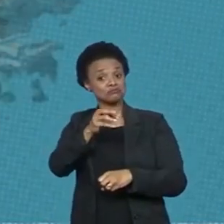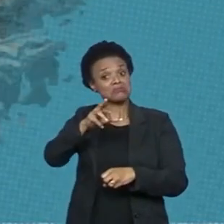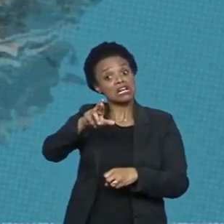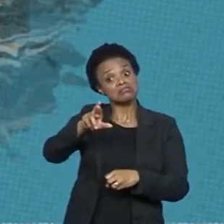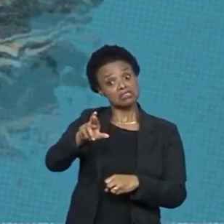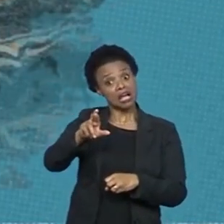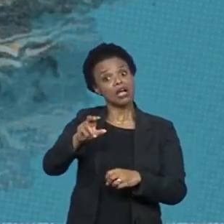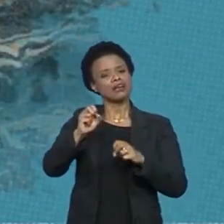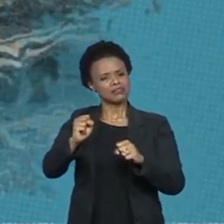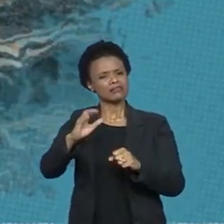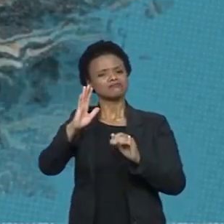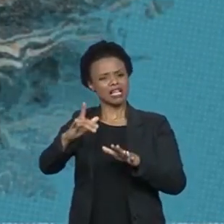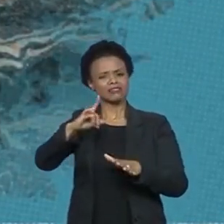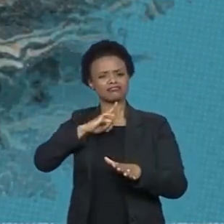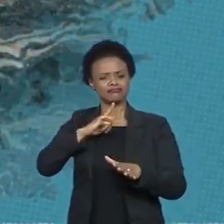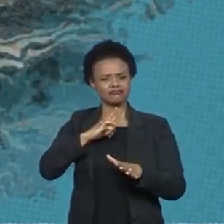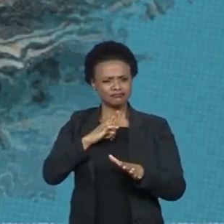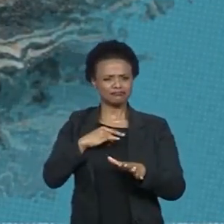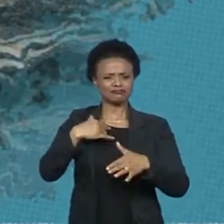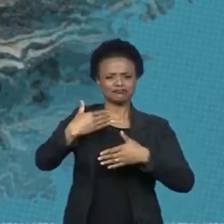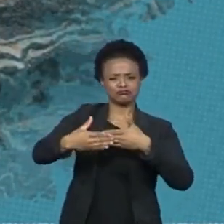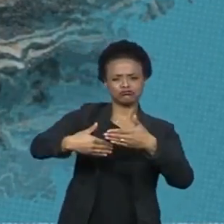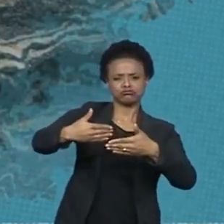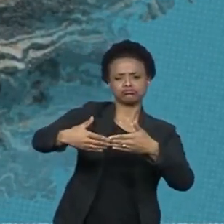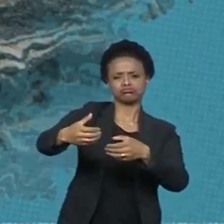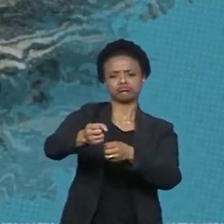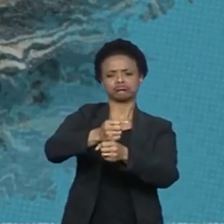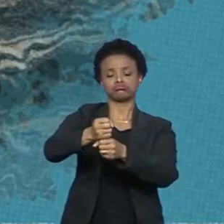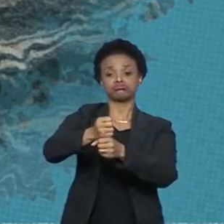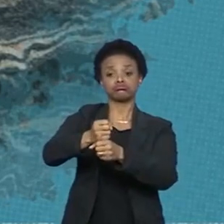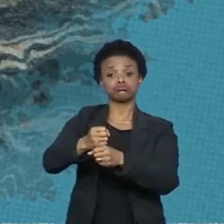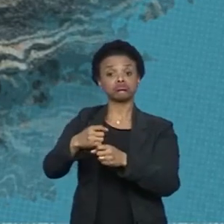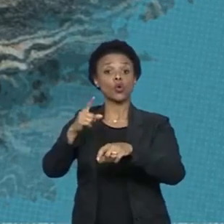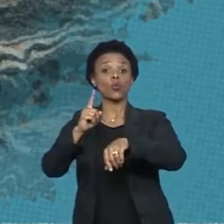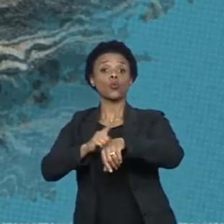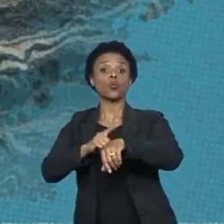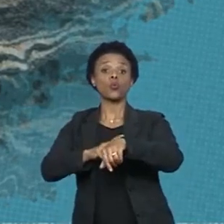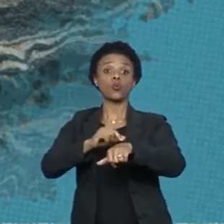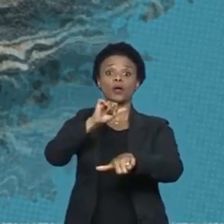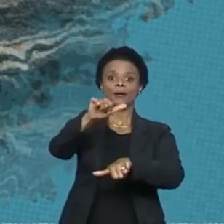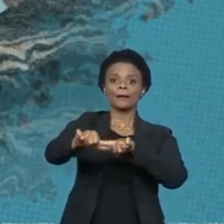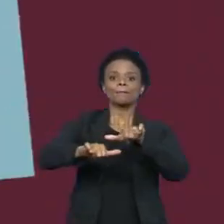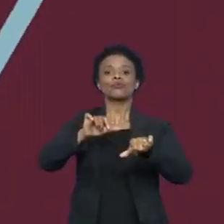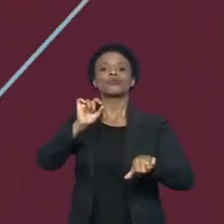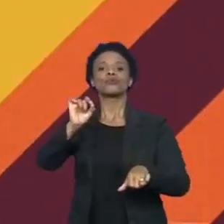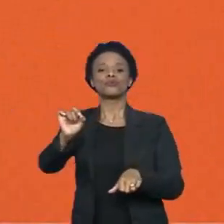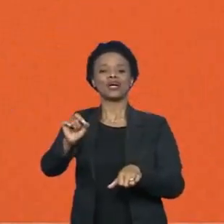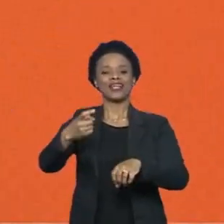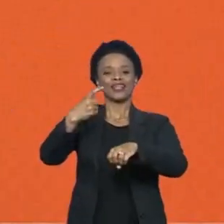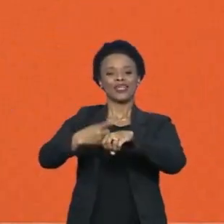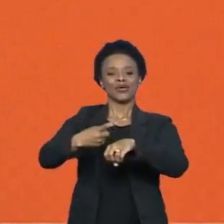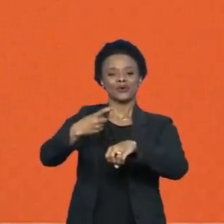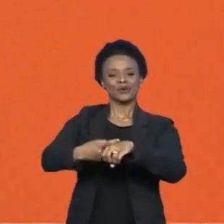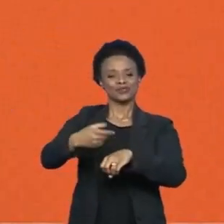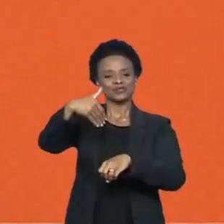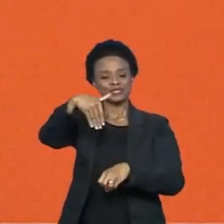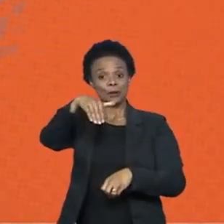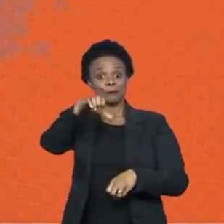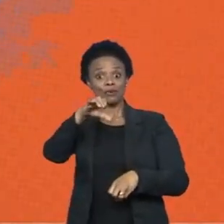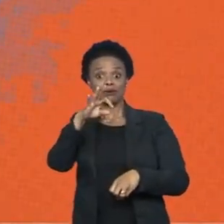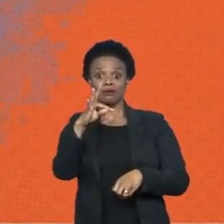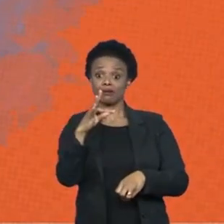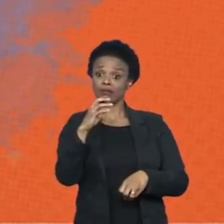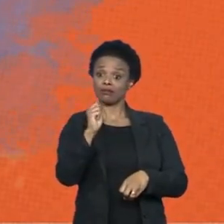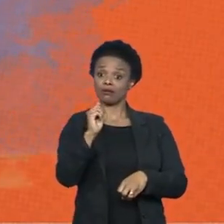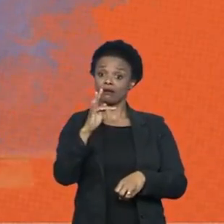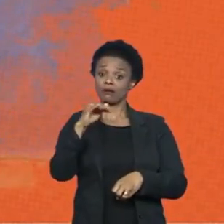que sofre alteração em sua estrutura e composição no estado sólido dá origem a uma rocha metamórfica. O metamorfismo é associado